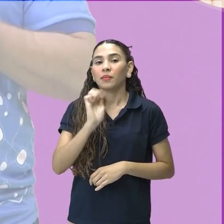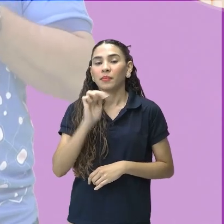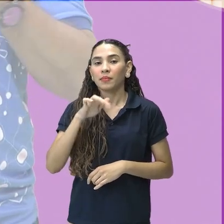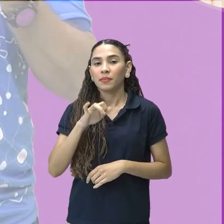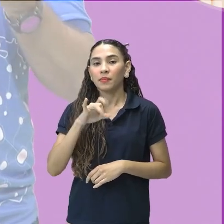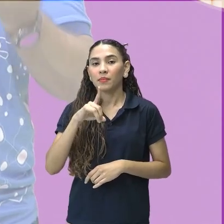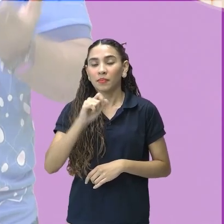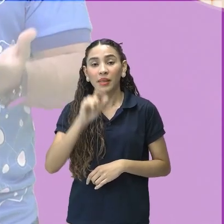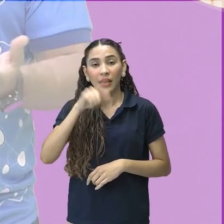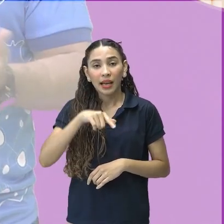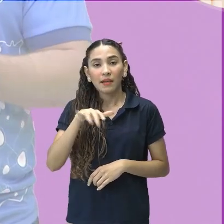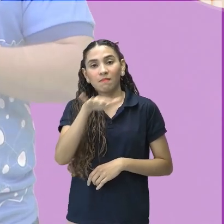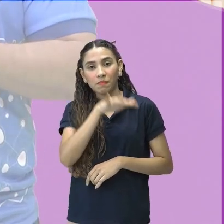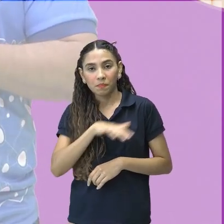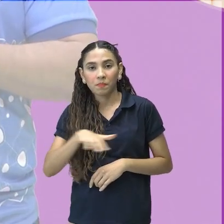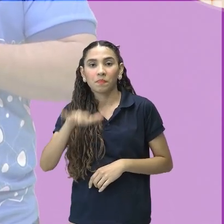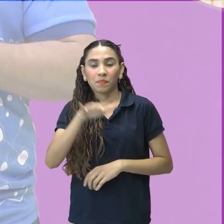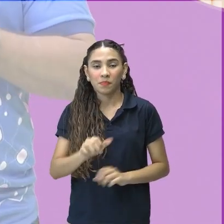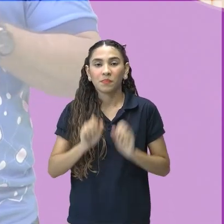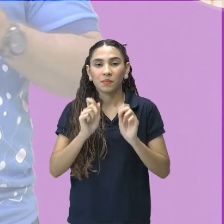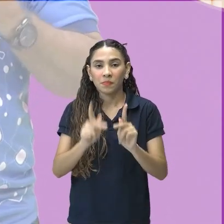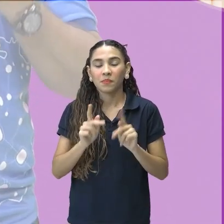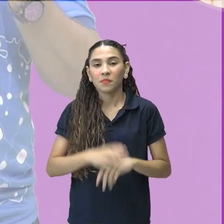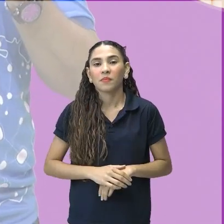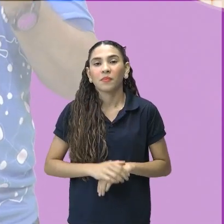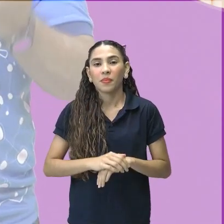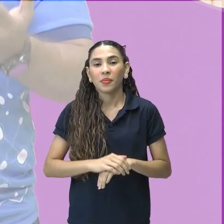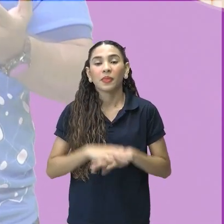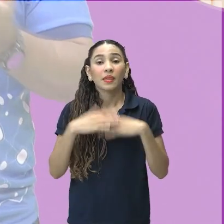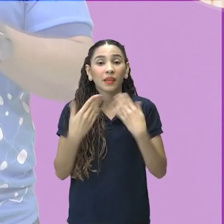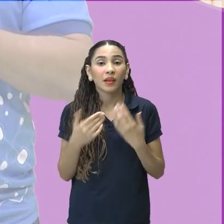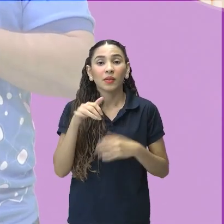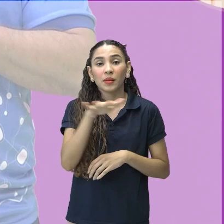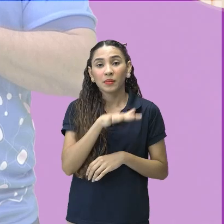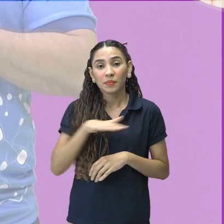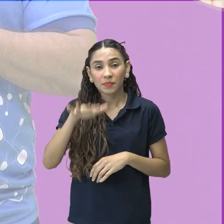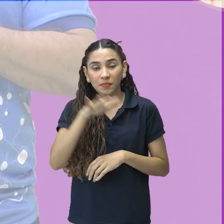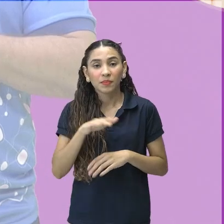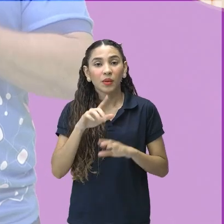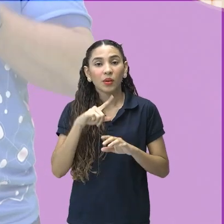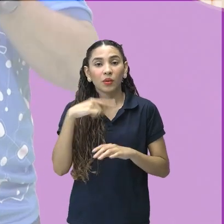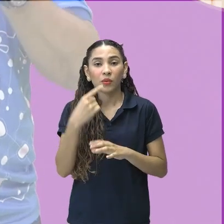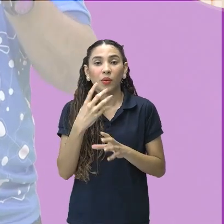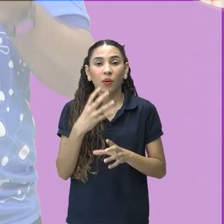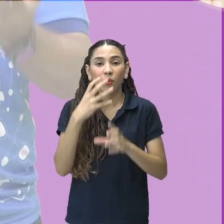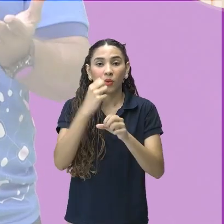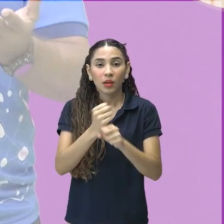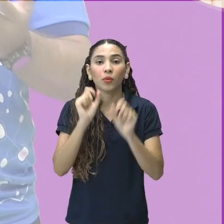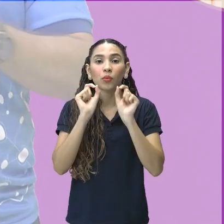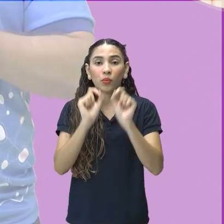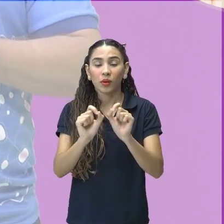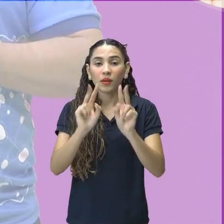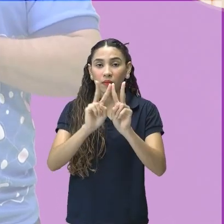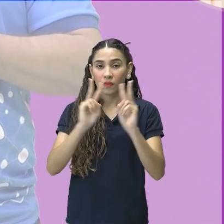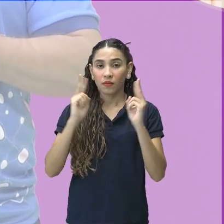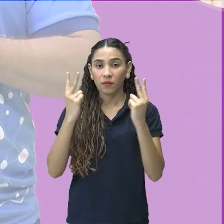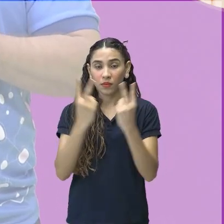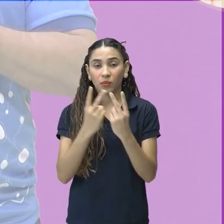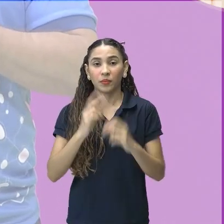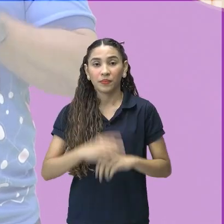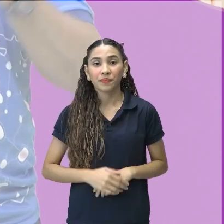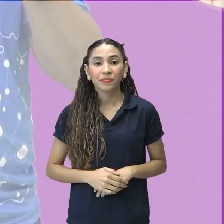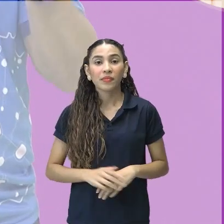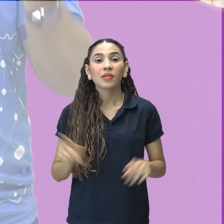figuras espaciais, tudo bem? E nas figuras espaciais, nós calculamos o volume,